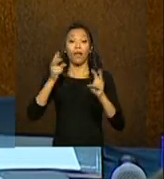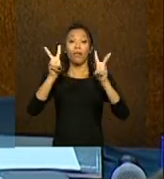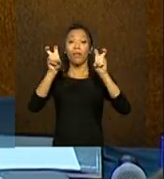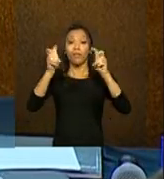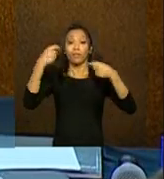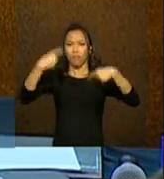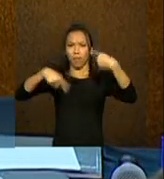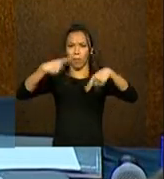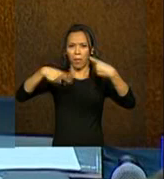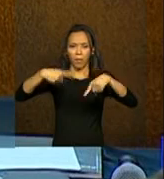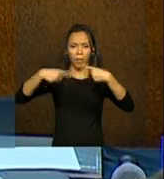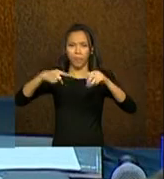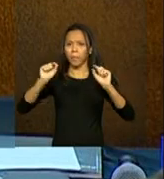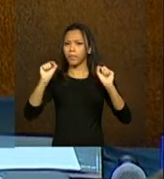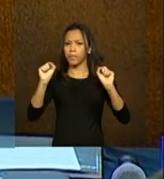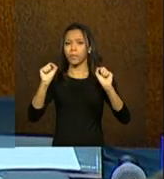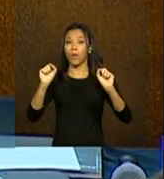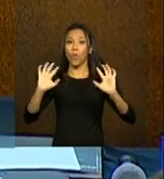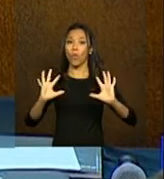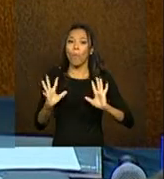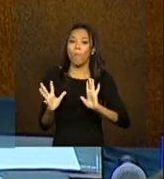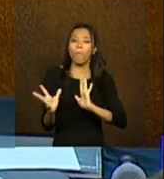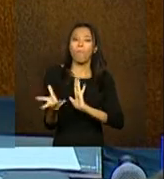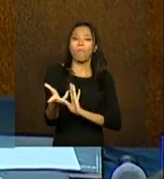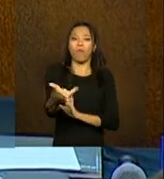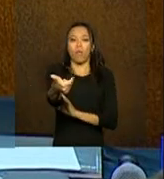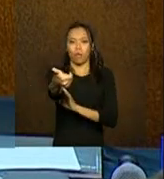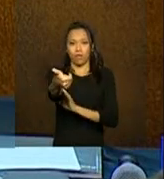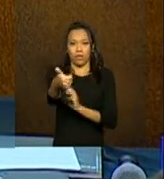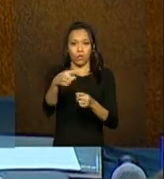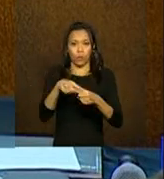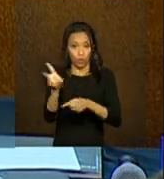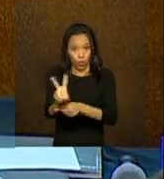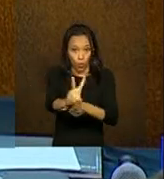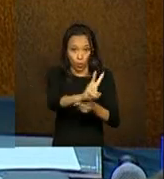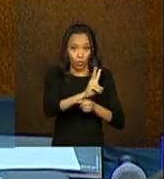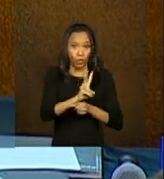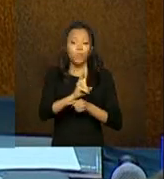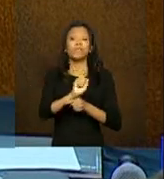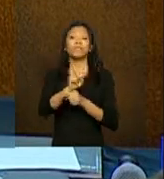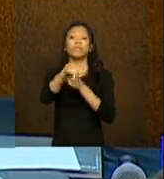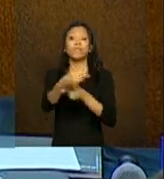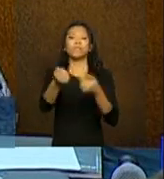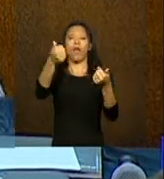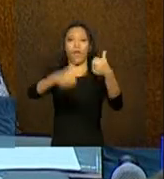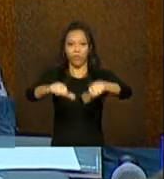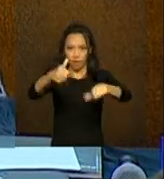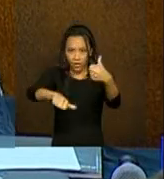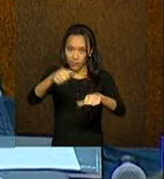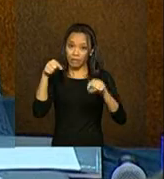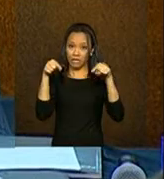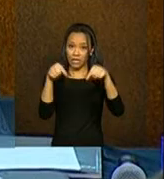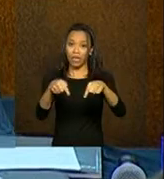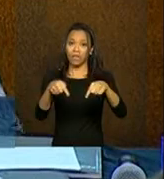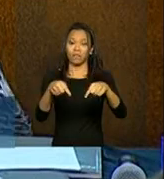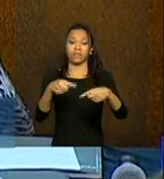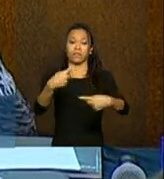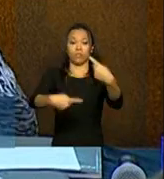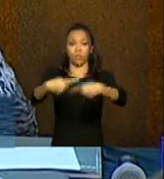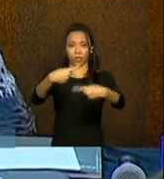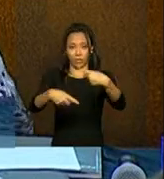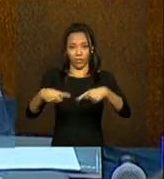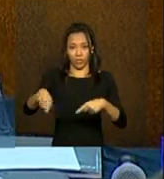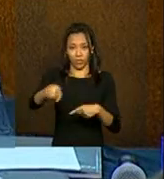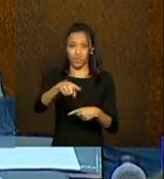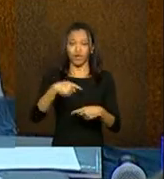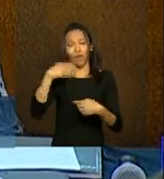sobre o a o aperfeiçoamento, o monitoramento e avaliação eh dessas políticas. Então, queria agradecer